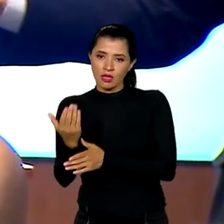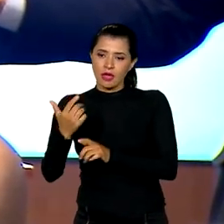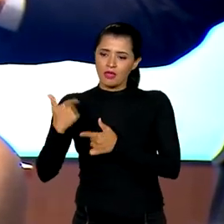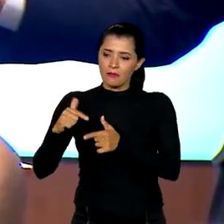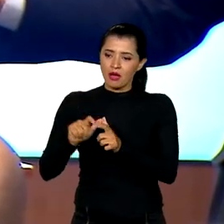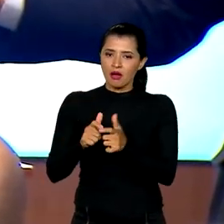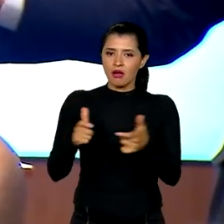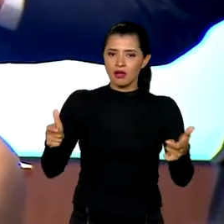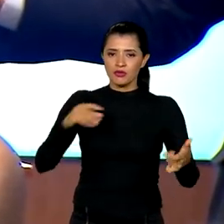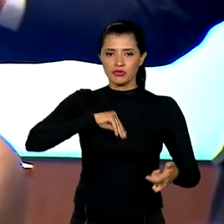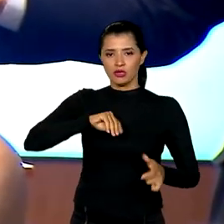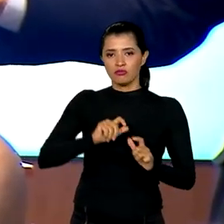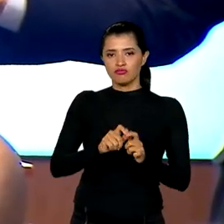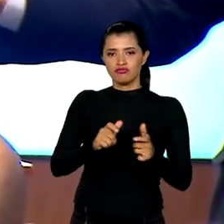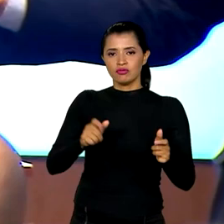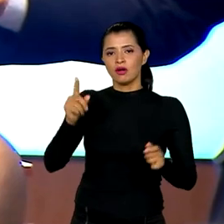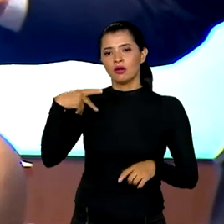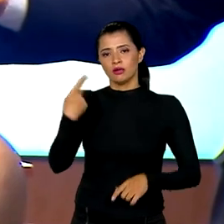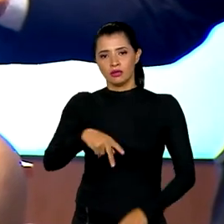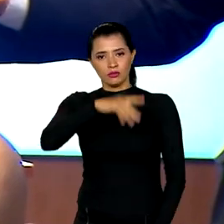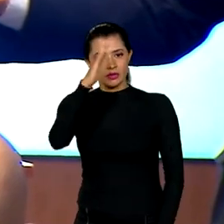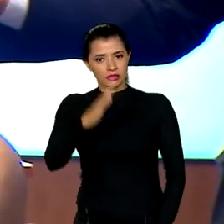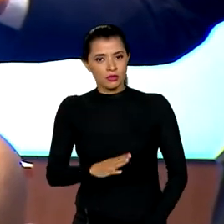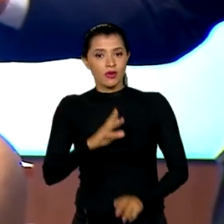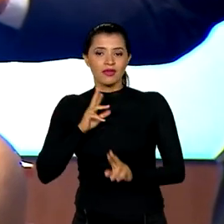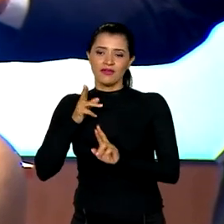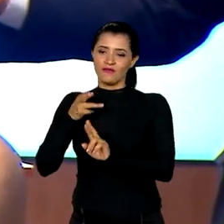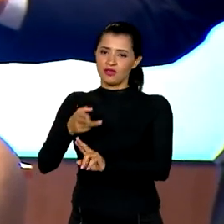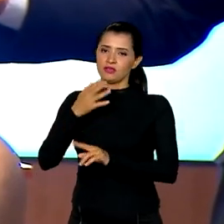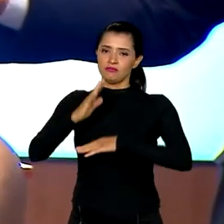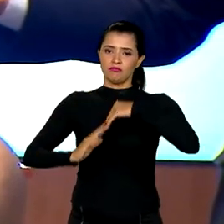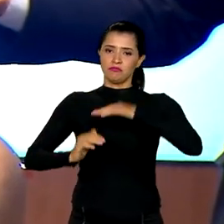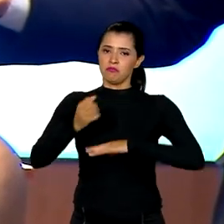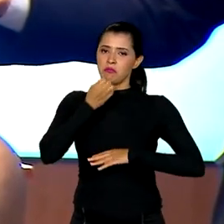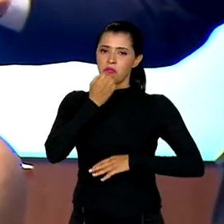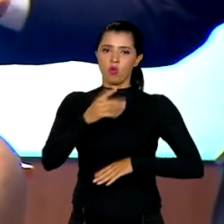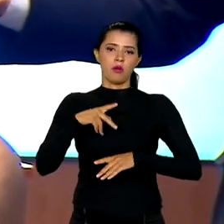emprego e renda no país e por ser referência de boas práticas para toda a sociedade.